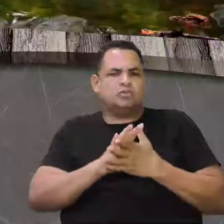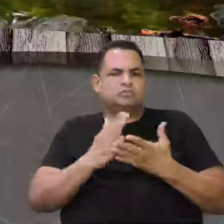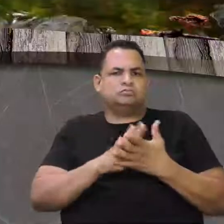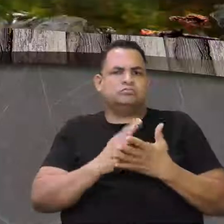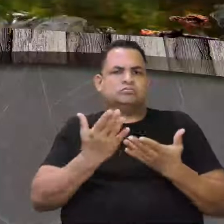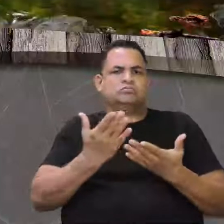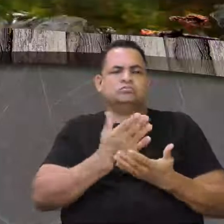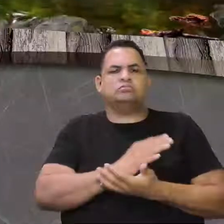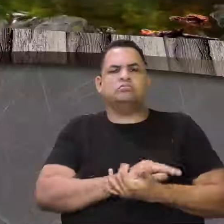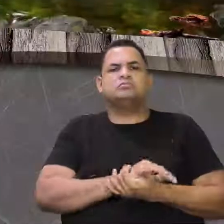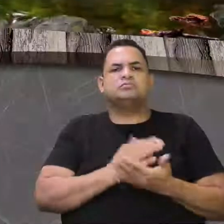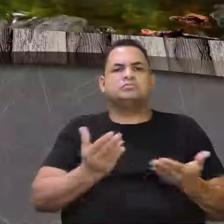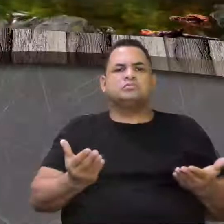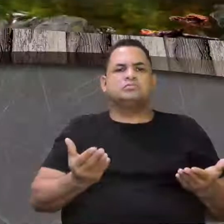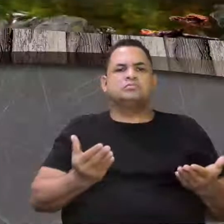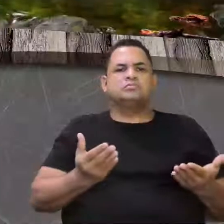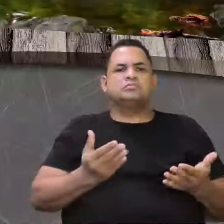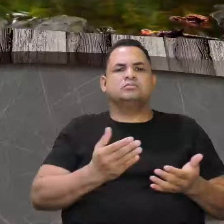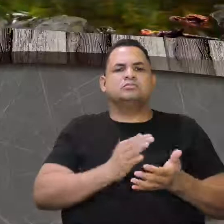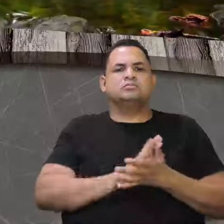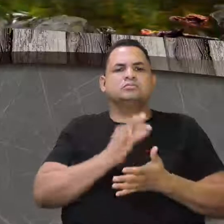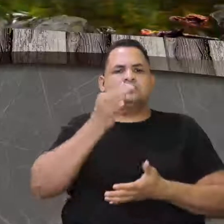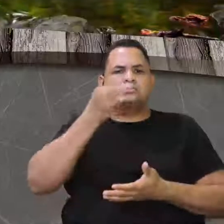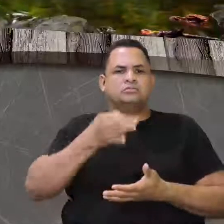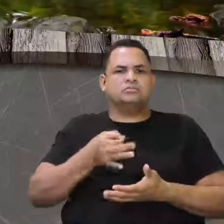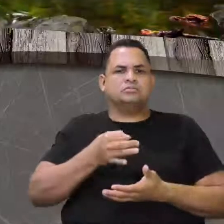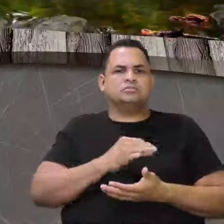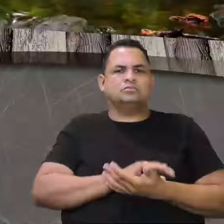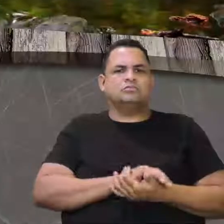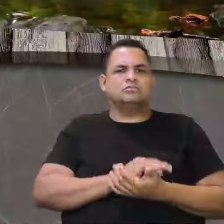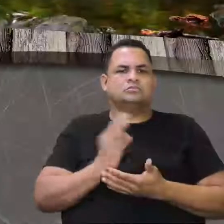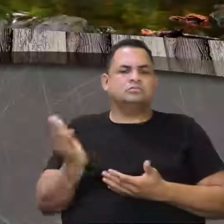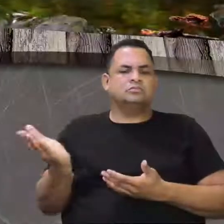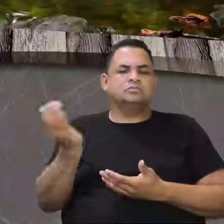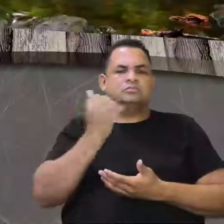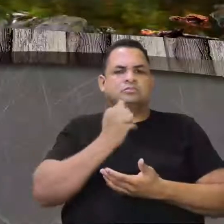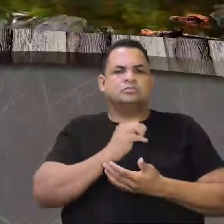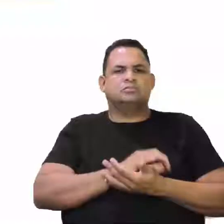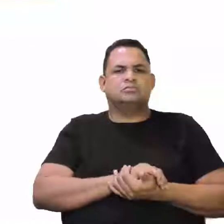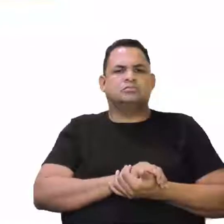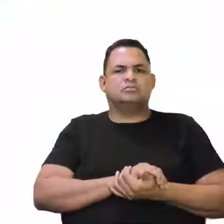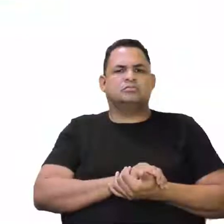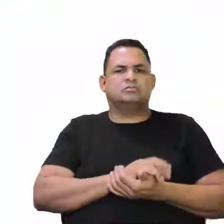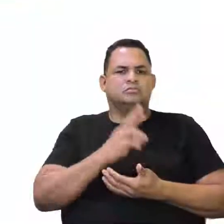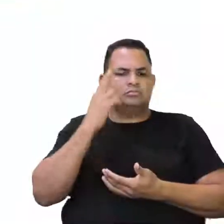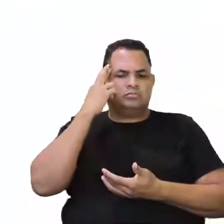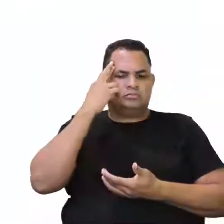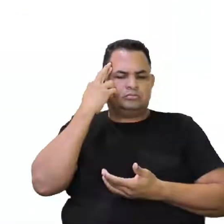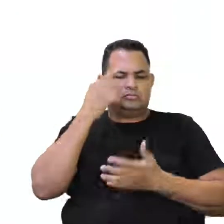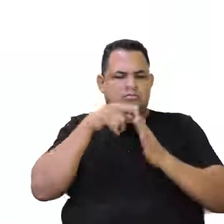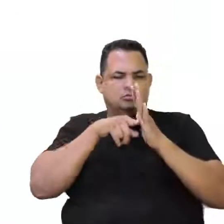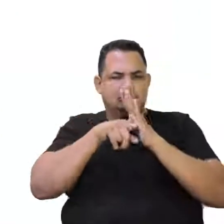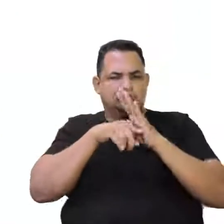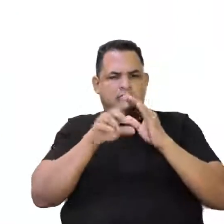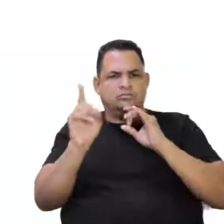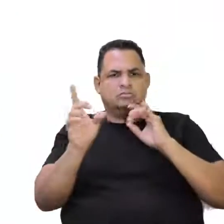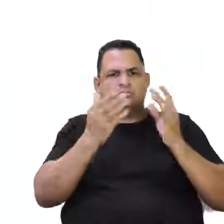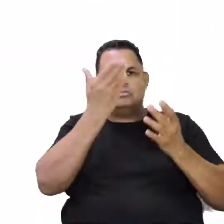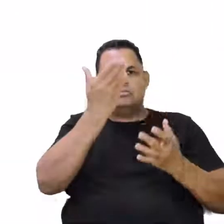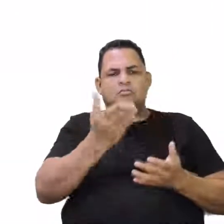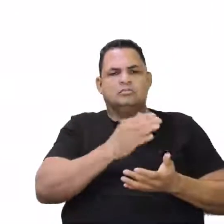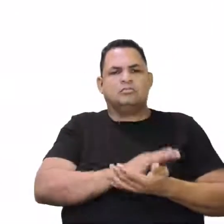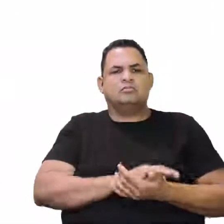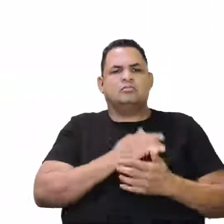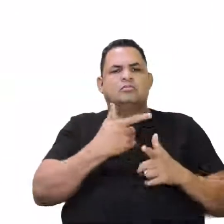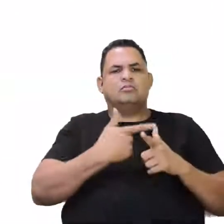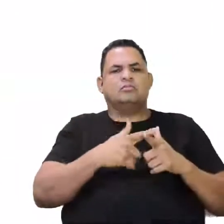medidas mitigatórias, né? Tá certo? Então vamos lá que a gente vai refletindo e analisando esses pontos. Olha lá,